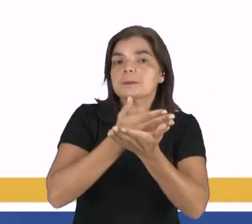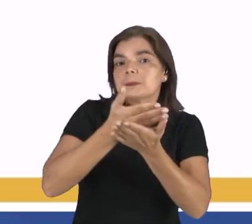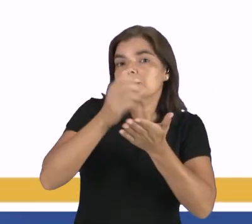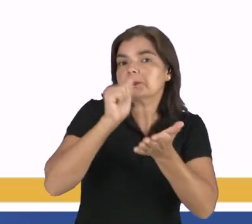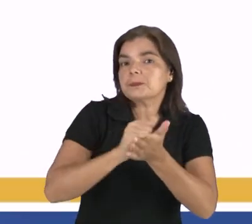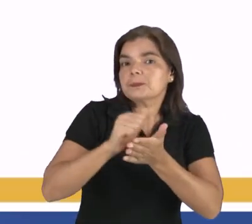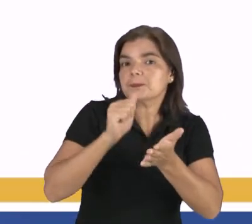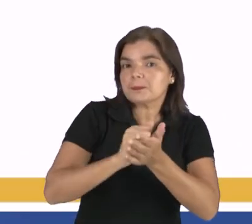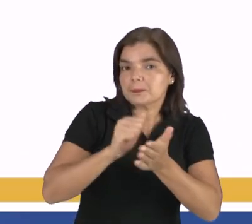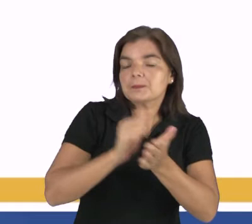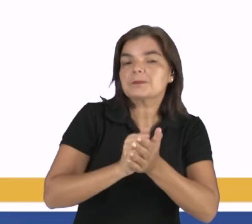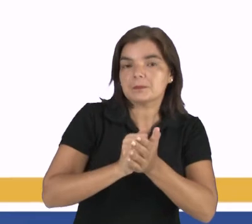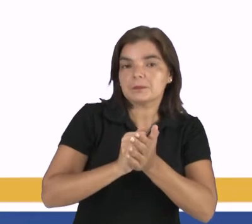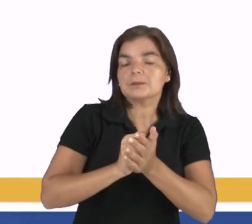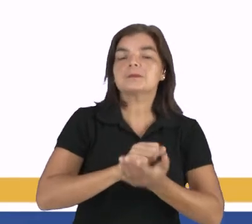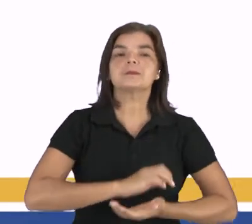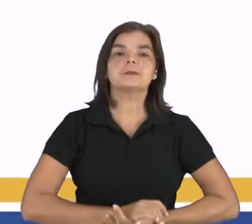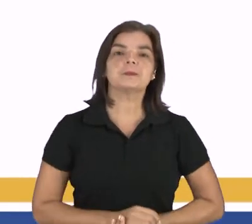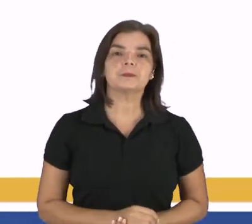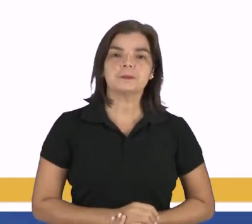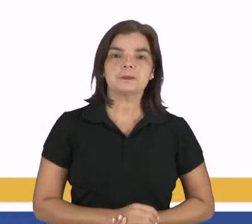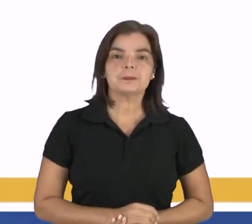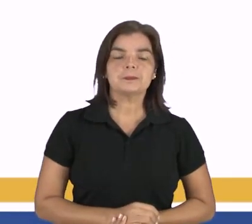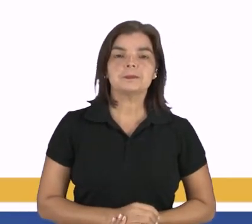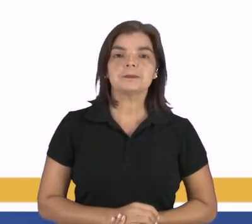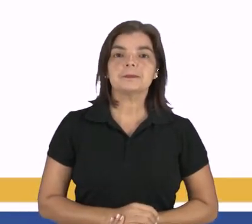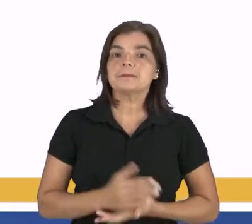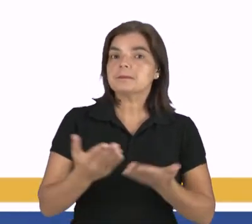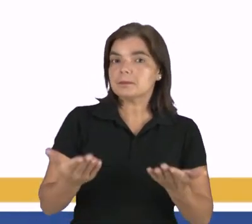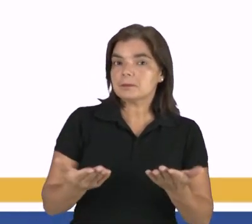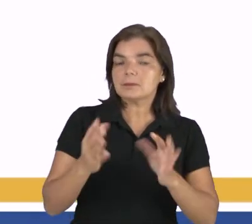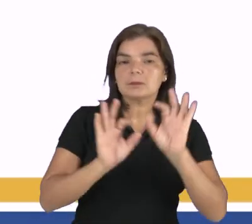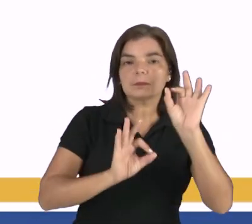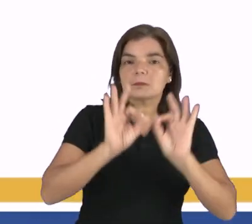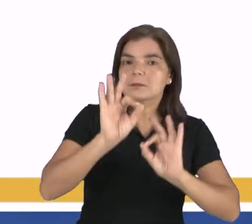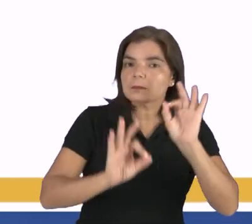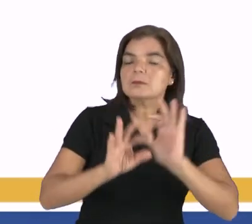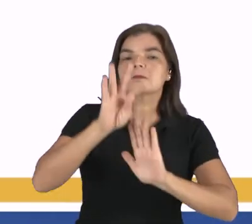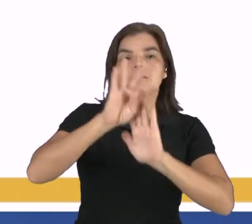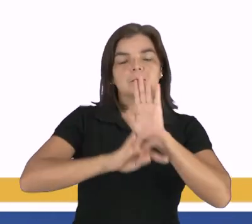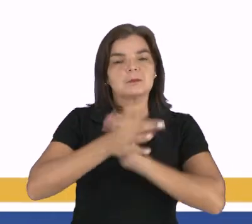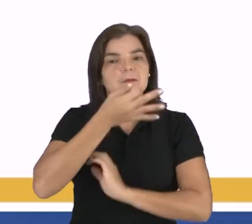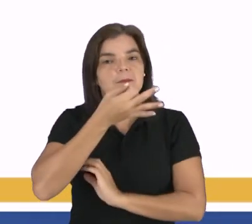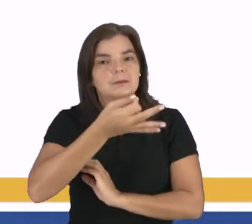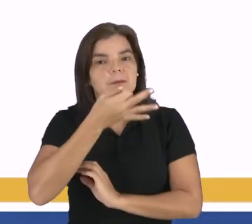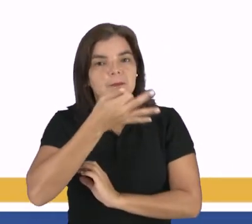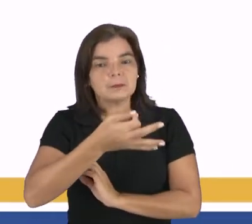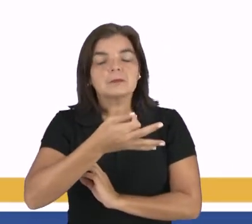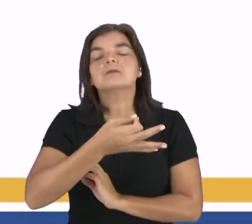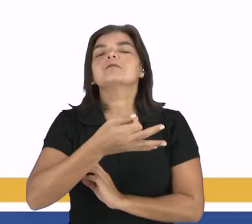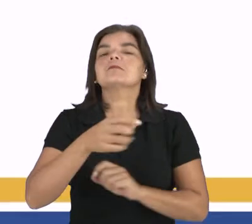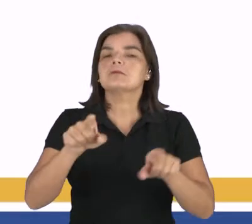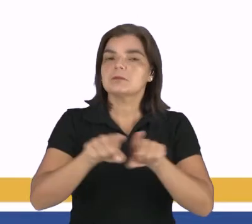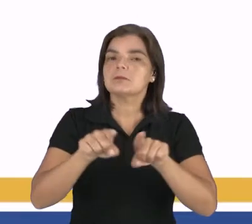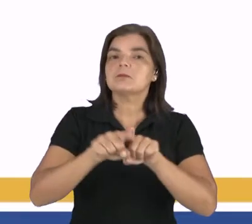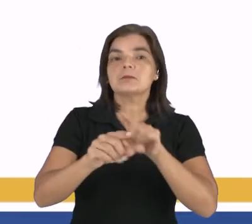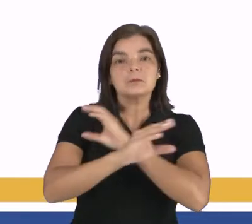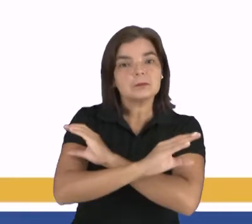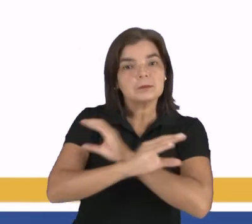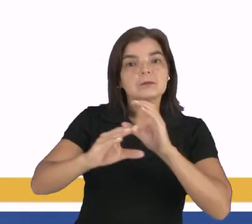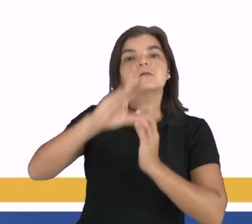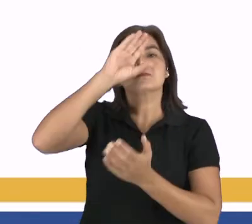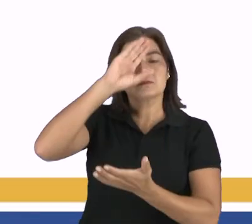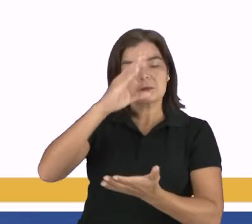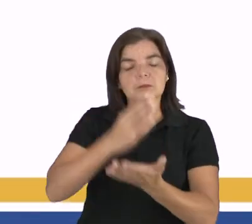começa a escrever os textos dissertativos, certo? Então, a organização de um texto de opinião confere a ele